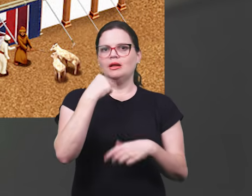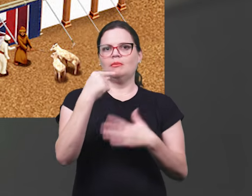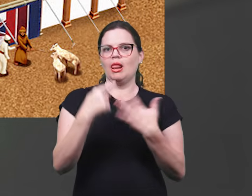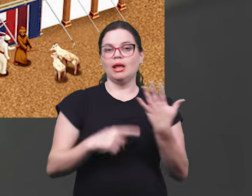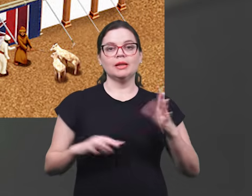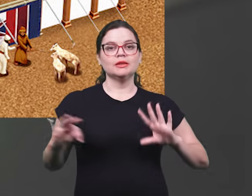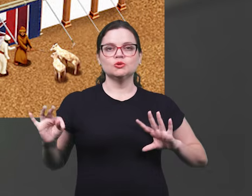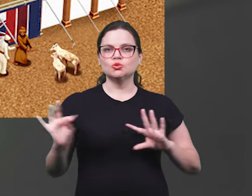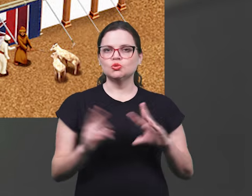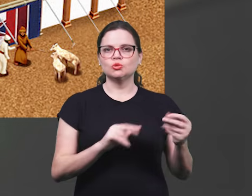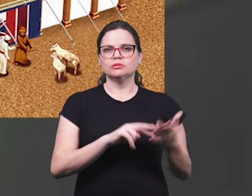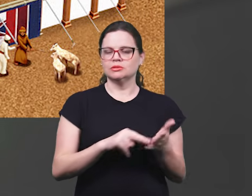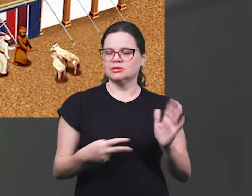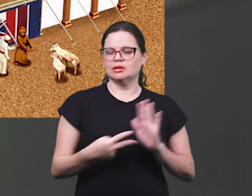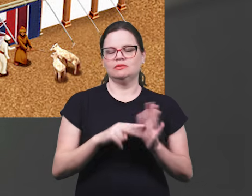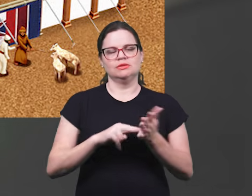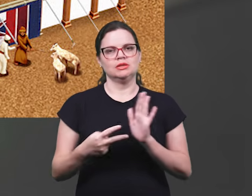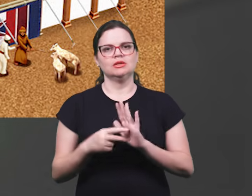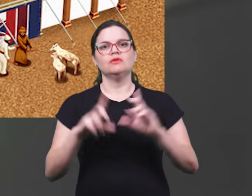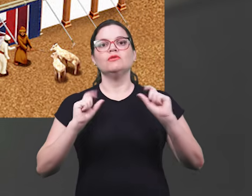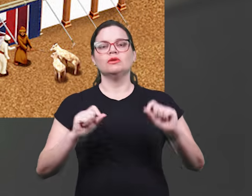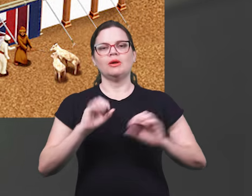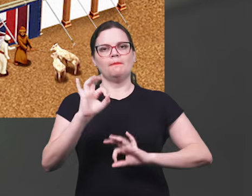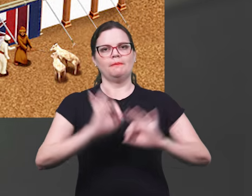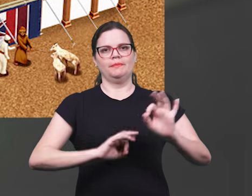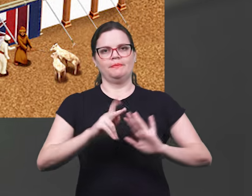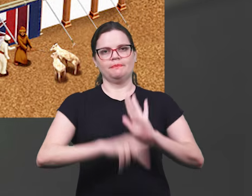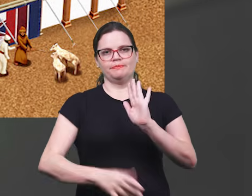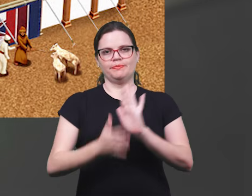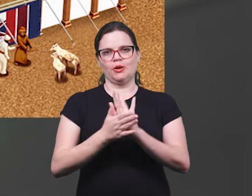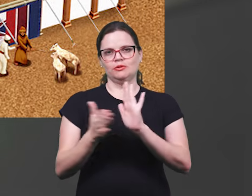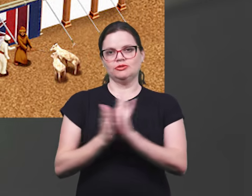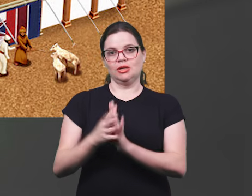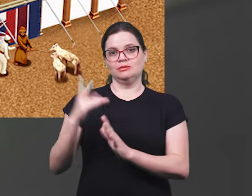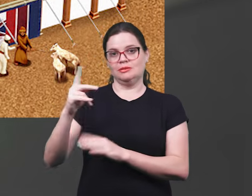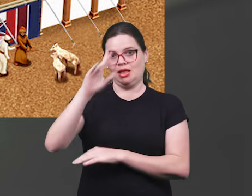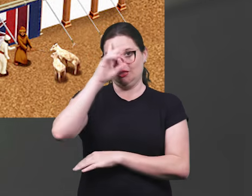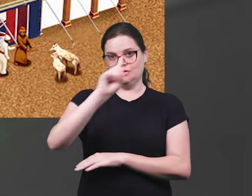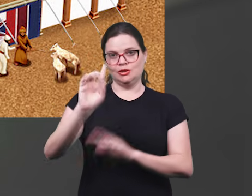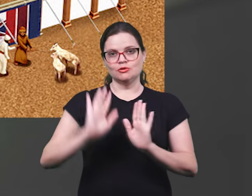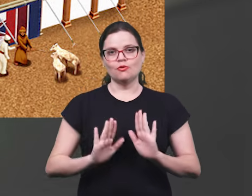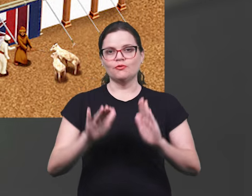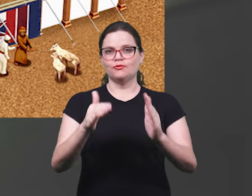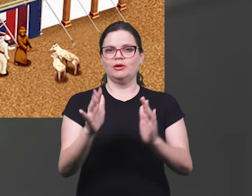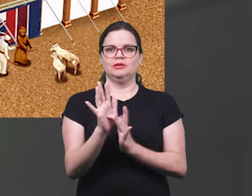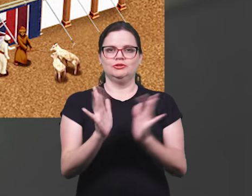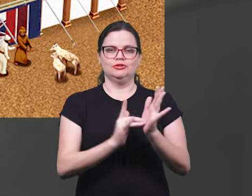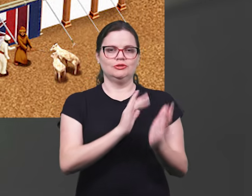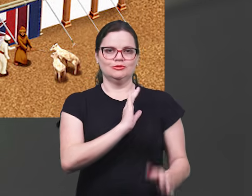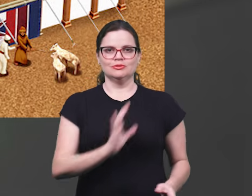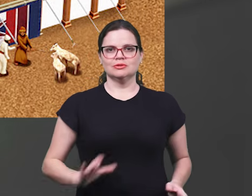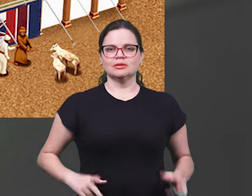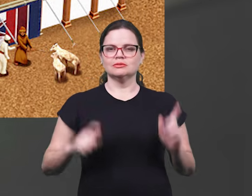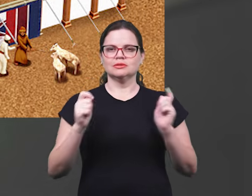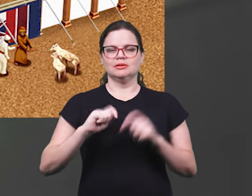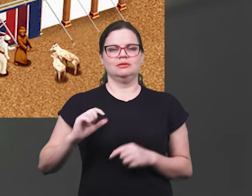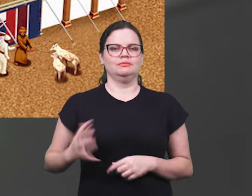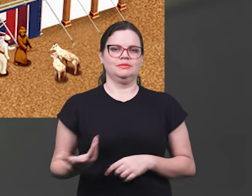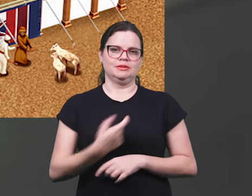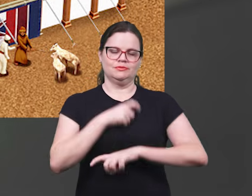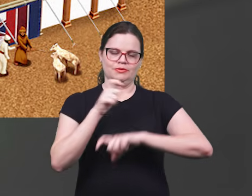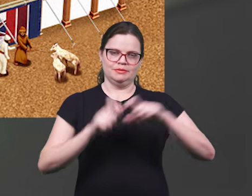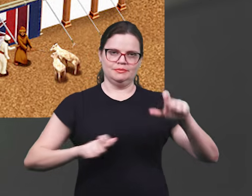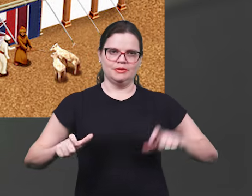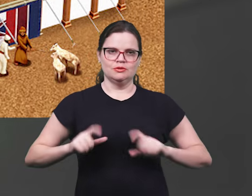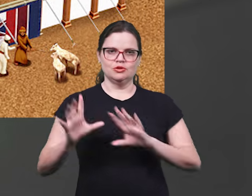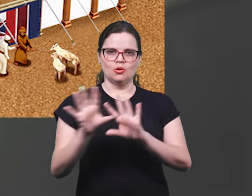obra gloriosa de Deus em Cristo Jesus para resgatar o pecador, para o homem ter comunhão com Deus. Aí